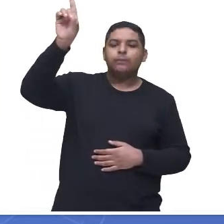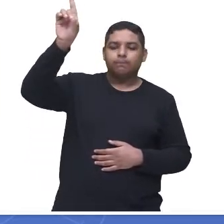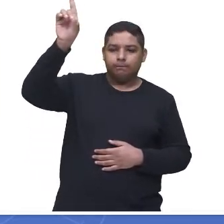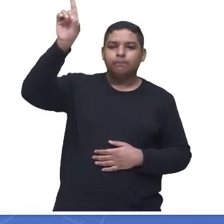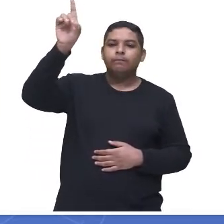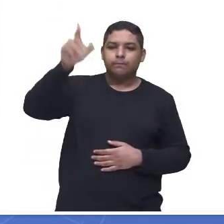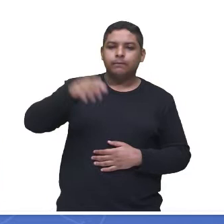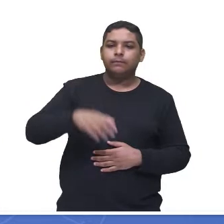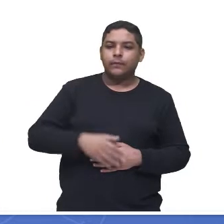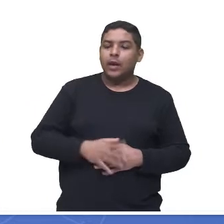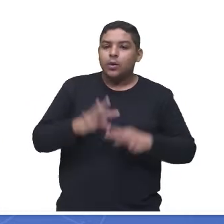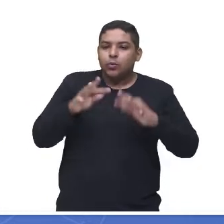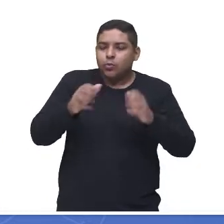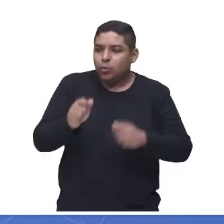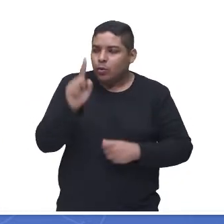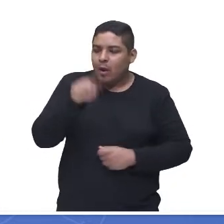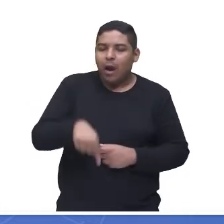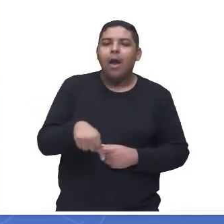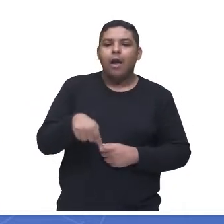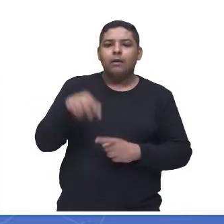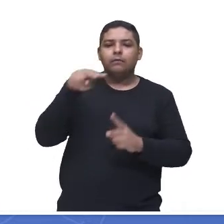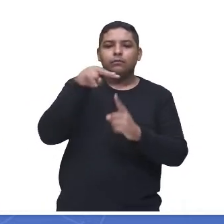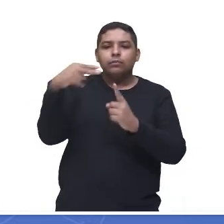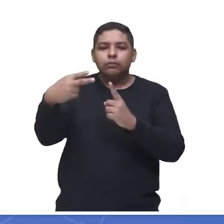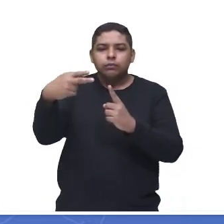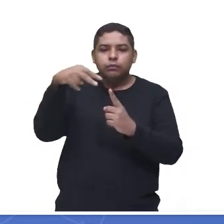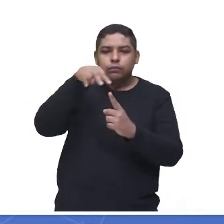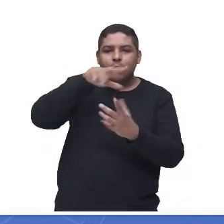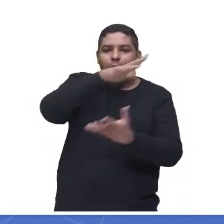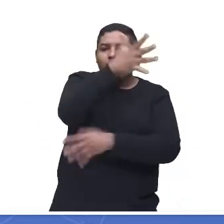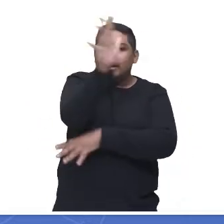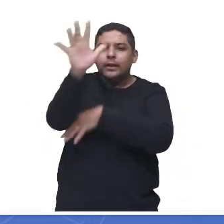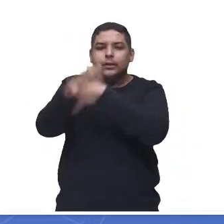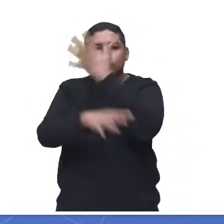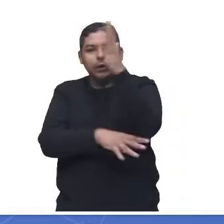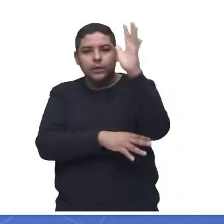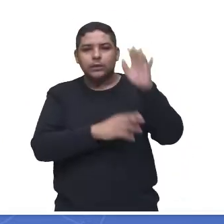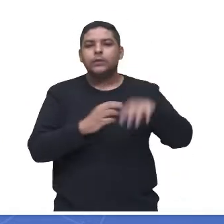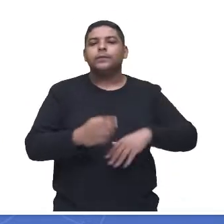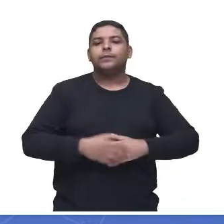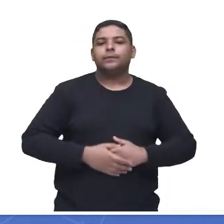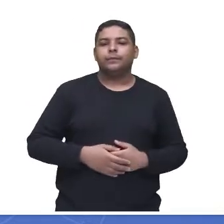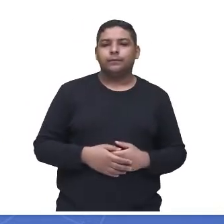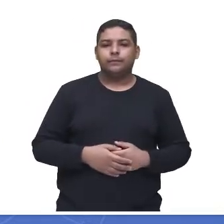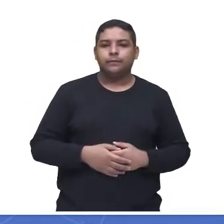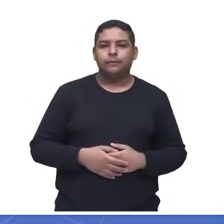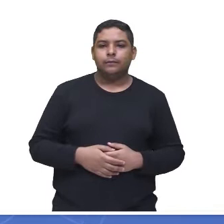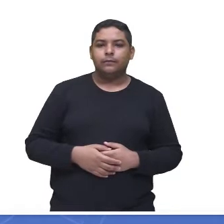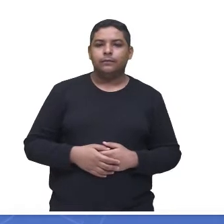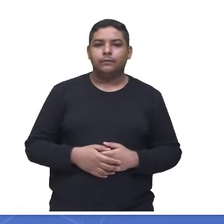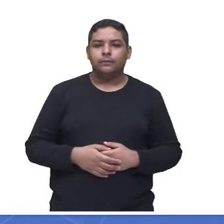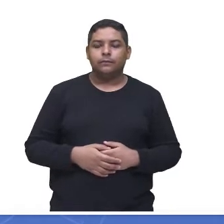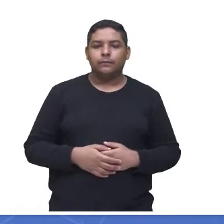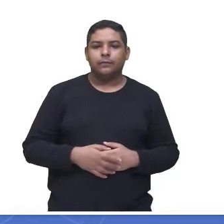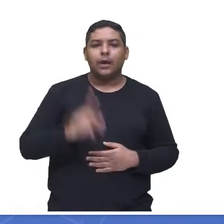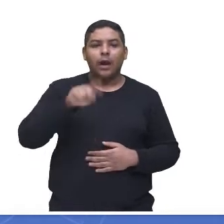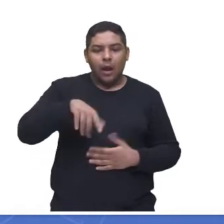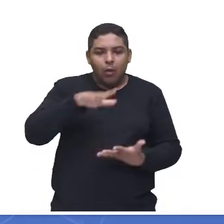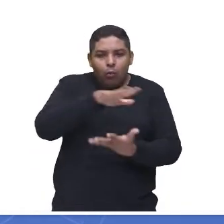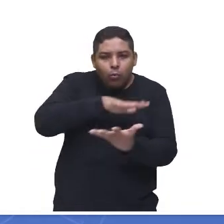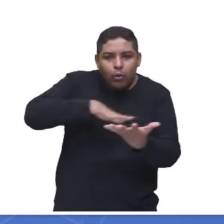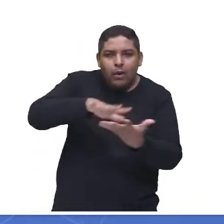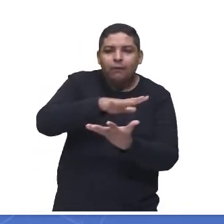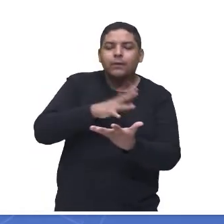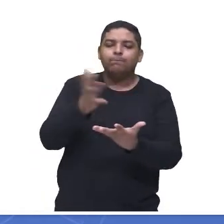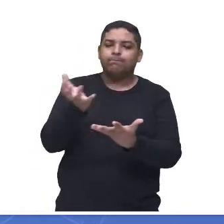tudo gira em torno da natureza, do universo. Está tudo conforme o universo. Então